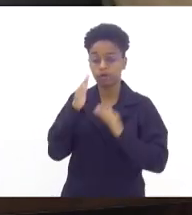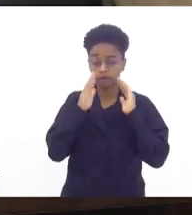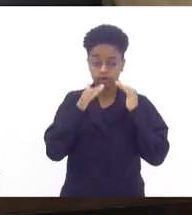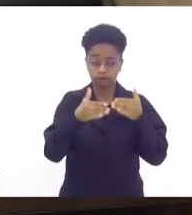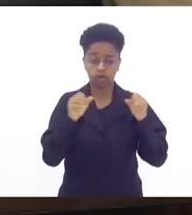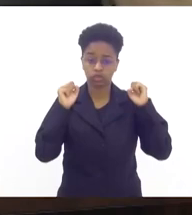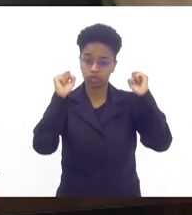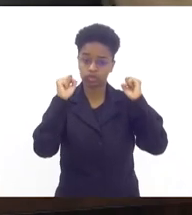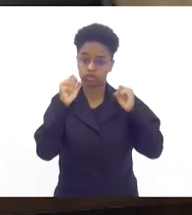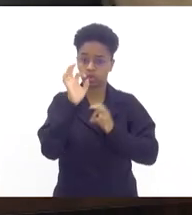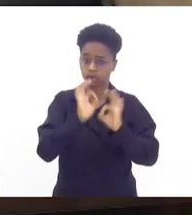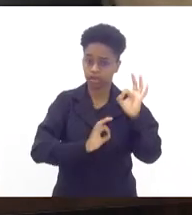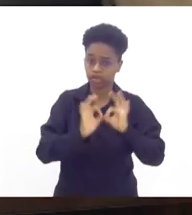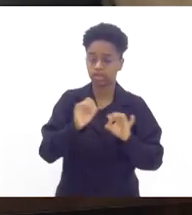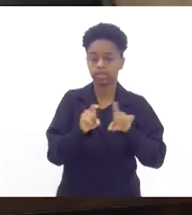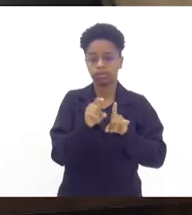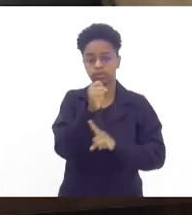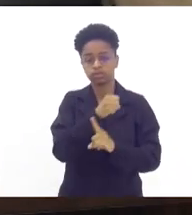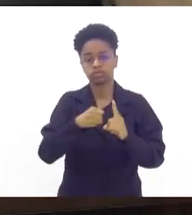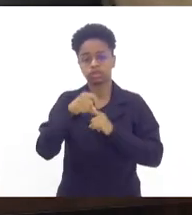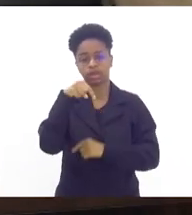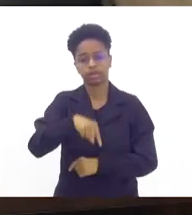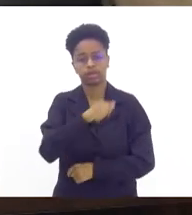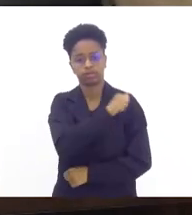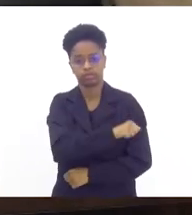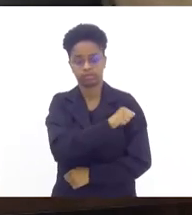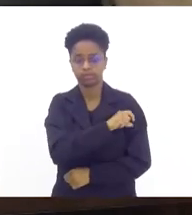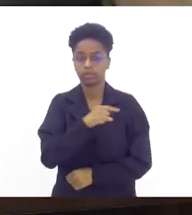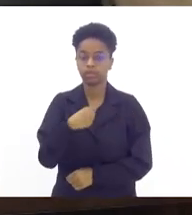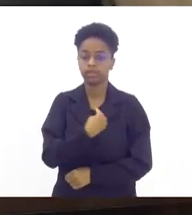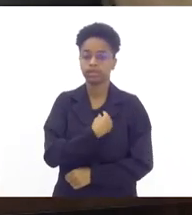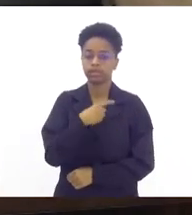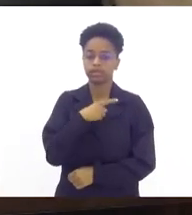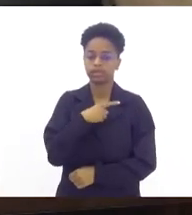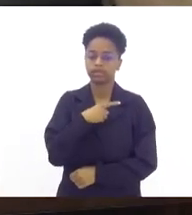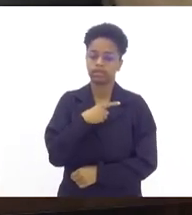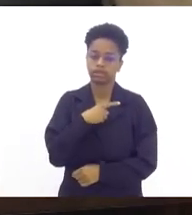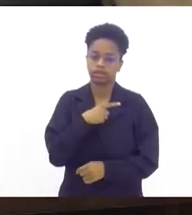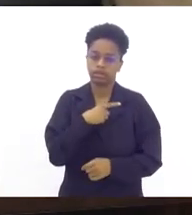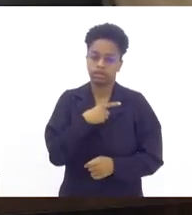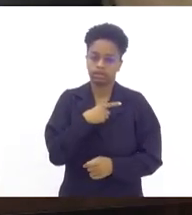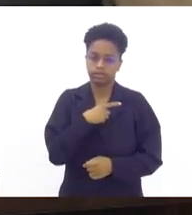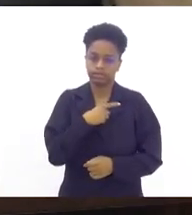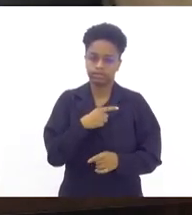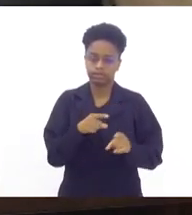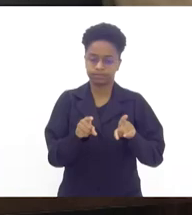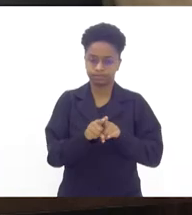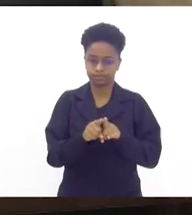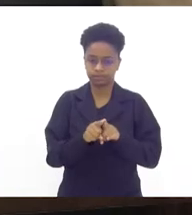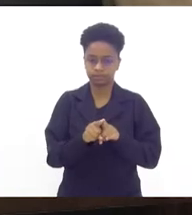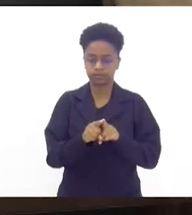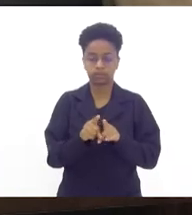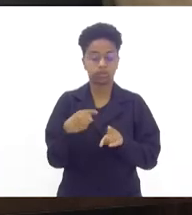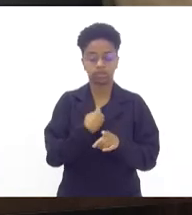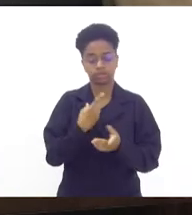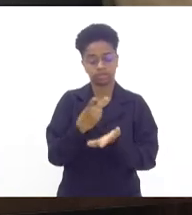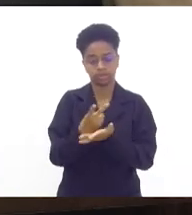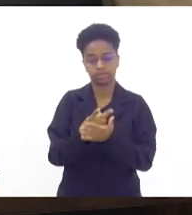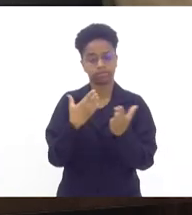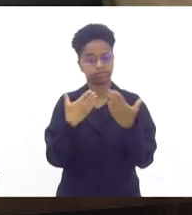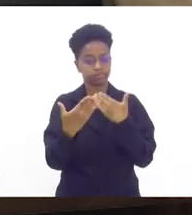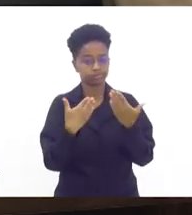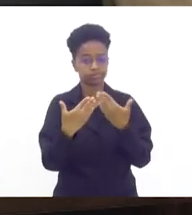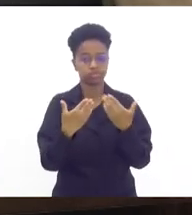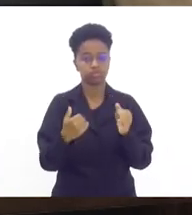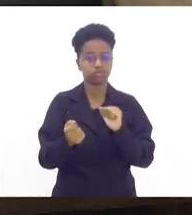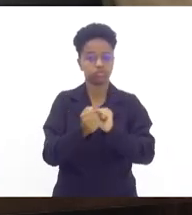organizadas em prol de toda a sociedade do Rio de Janeiro né a gente também tem dialogado muito com as autoridades